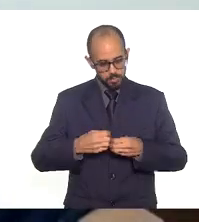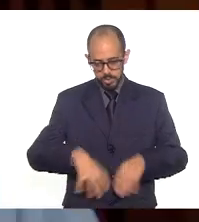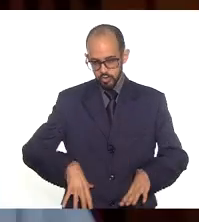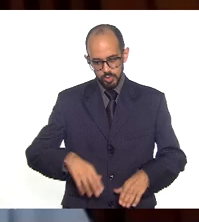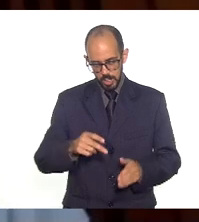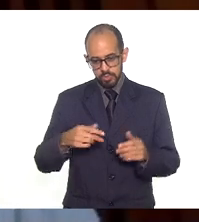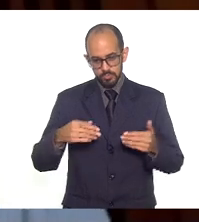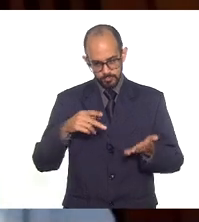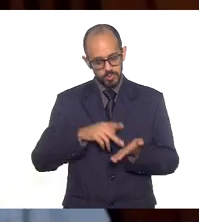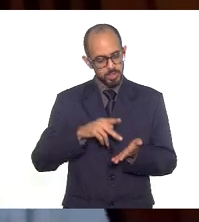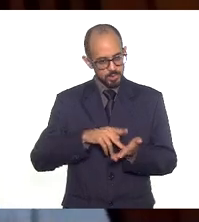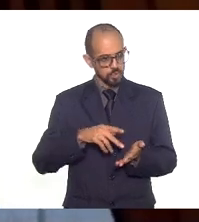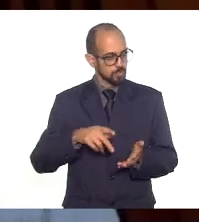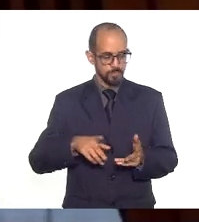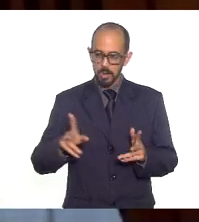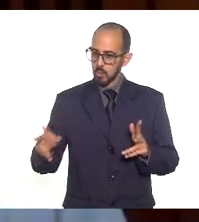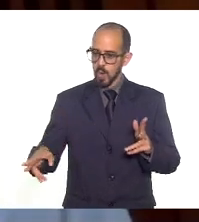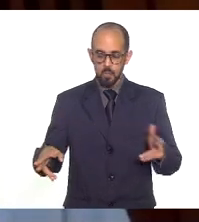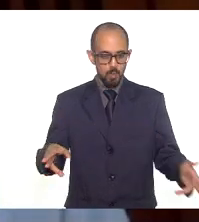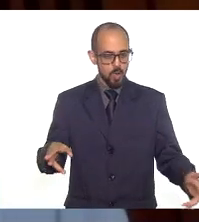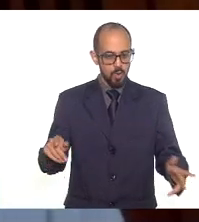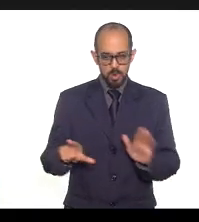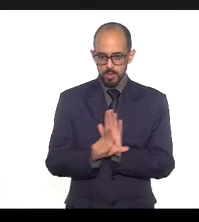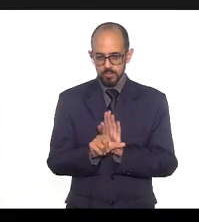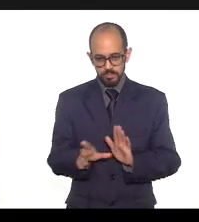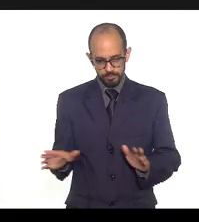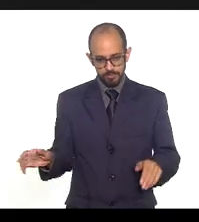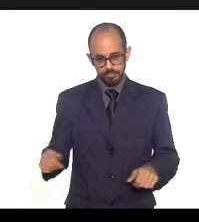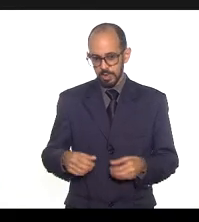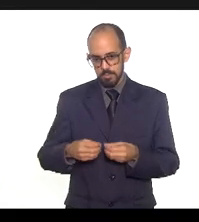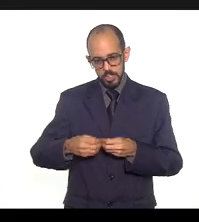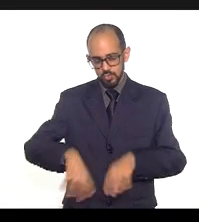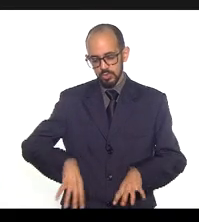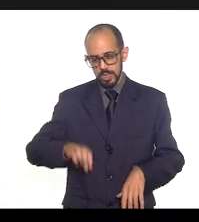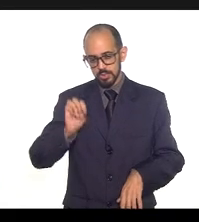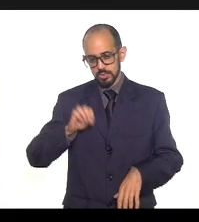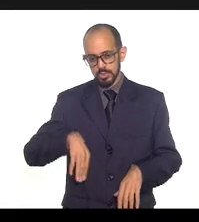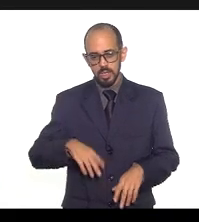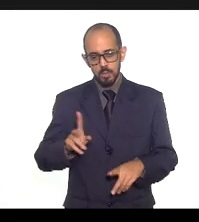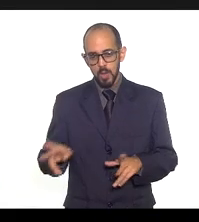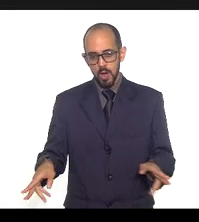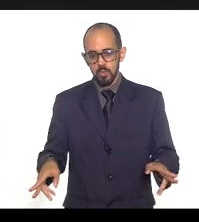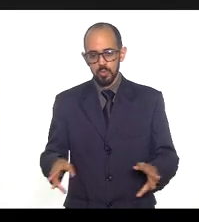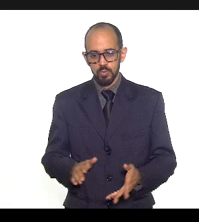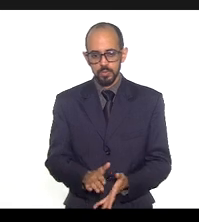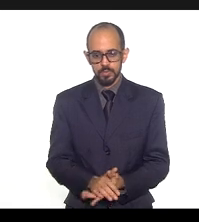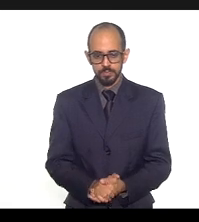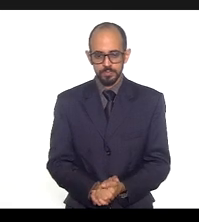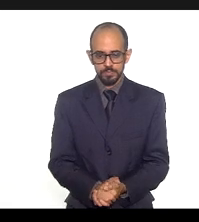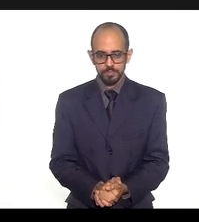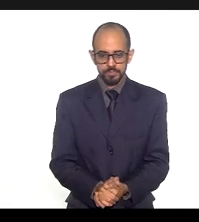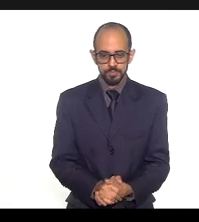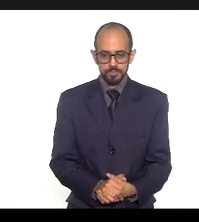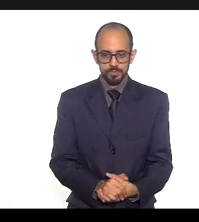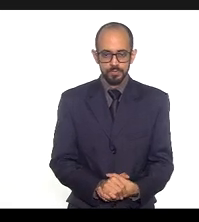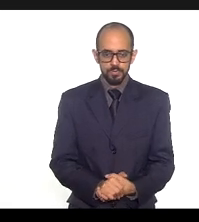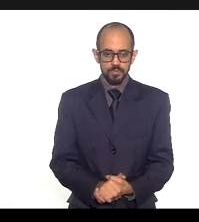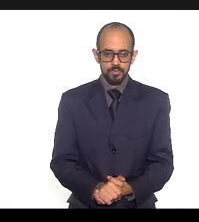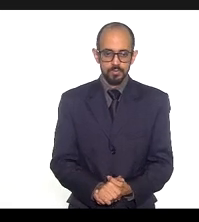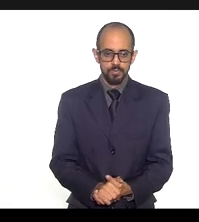É igualzinho, Luiz. Ó. O artigo 5º. Está prejudicado. Igualzinho. Está prejudicado.